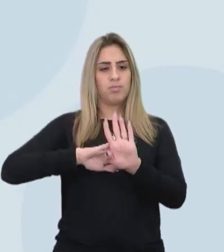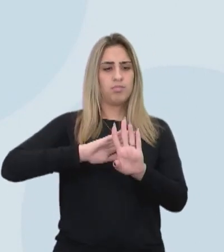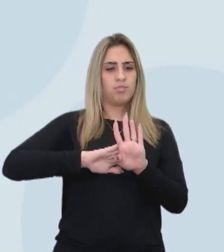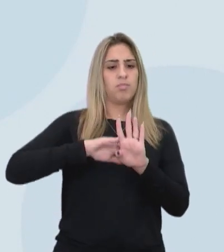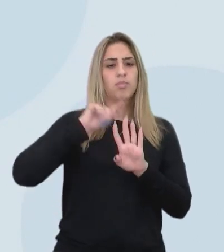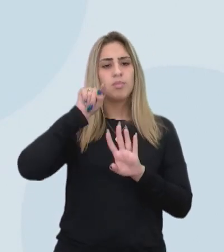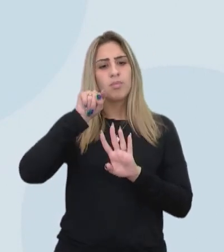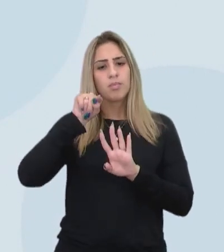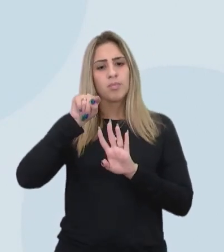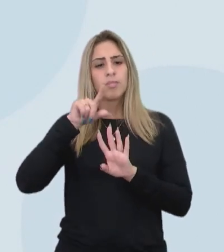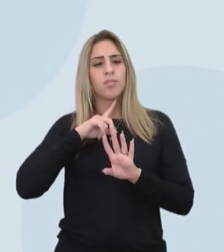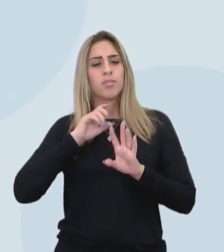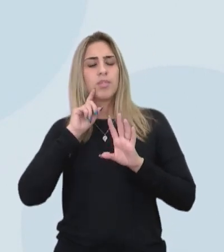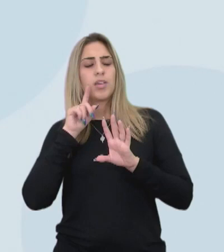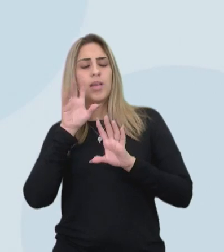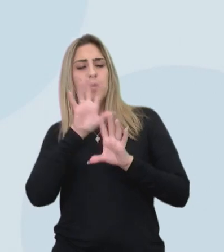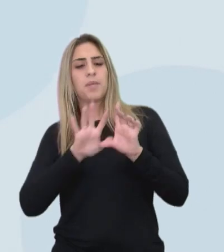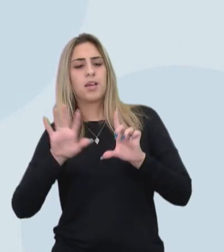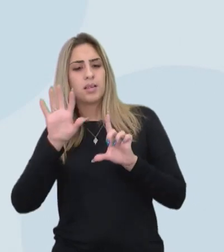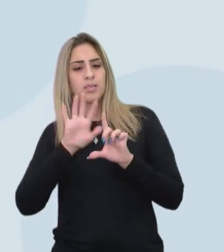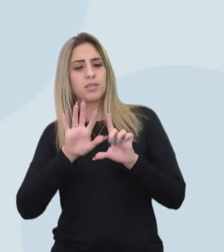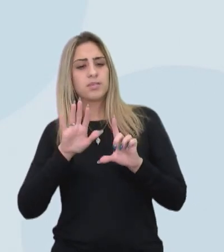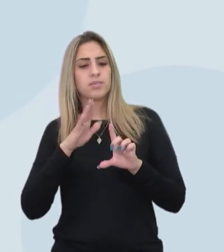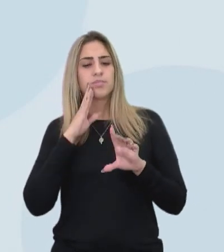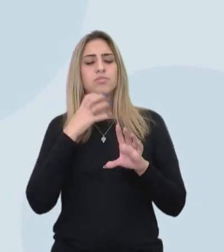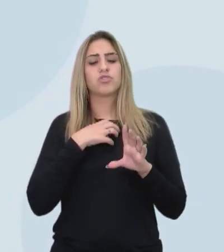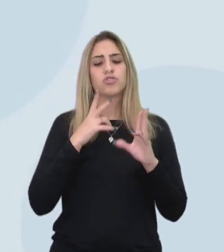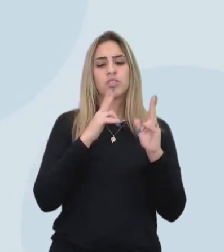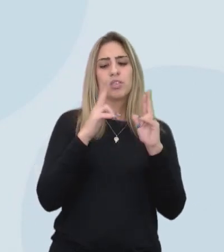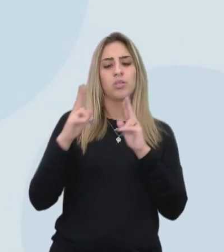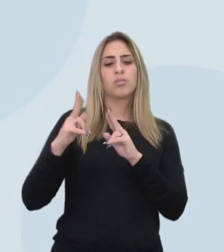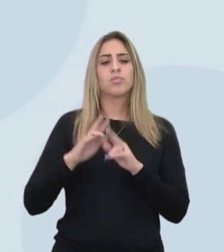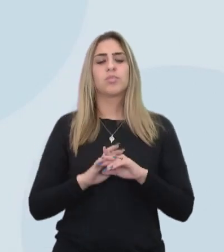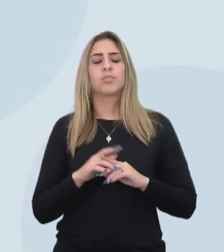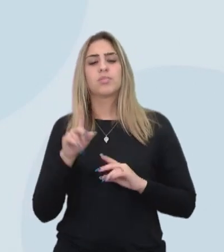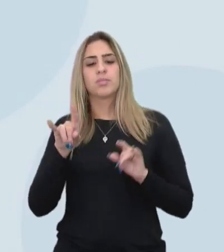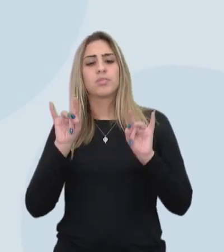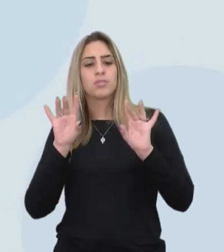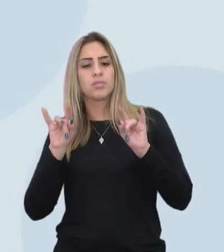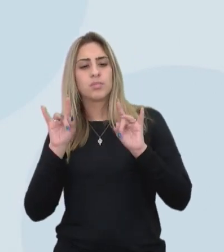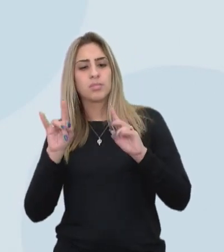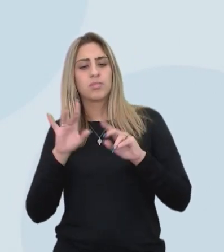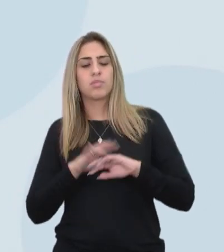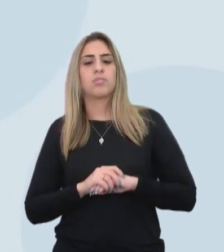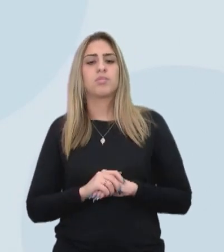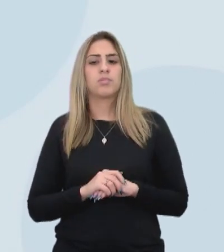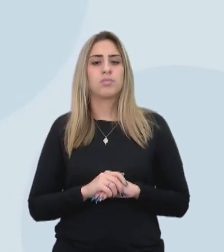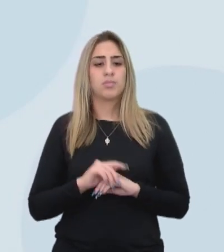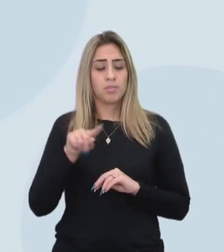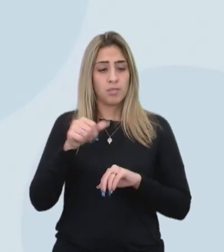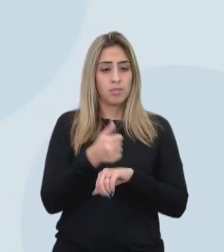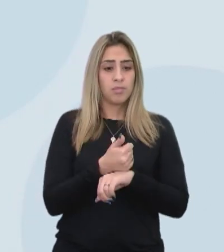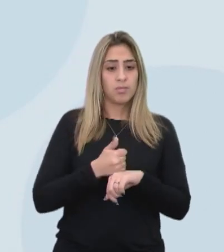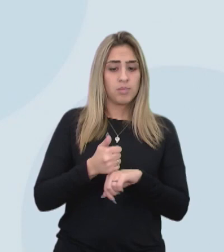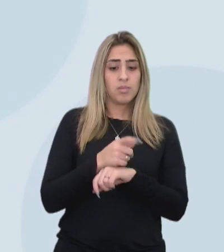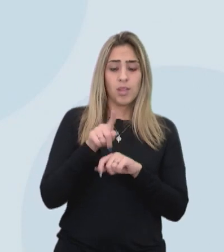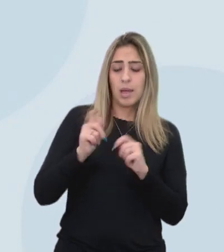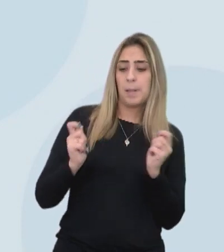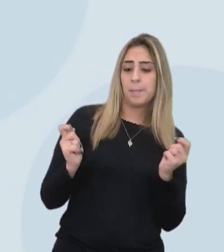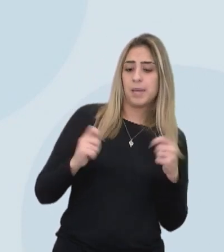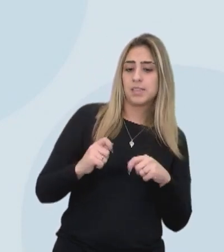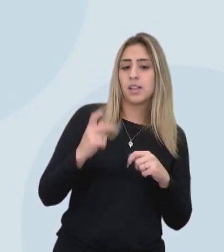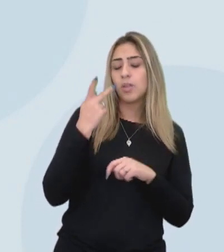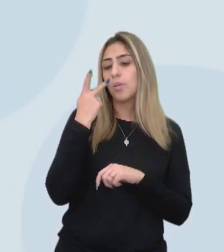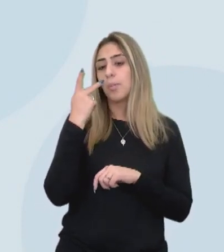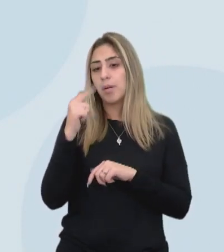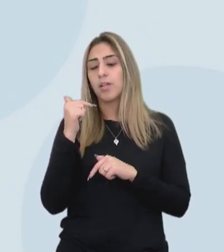de imagens, cenas, partes gravadas, efeitos especiais e trilhas sonoras e é o profissional capacitado para,